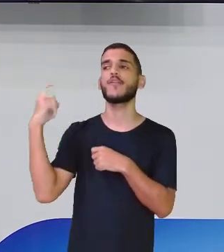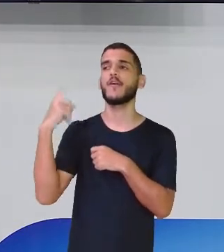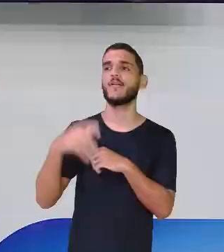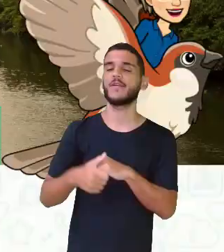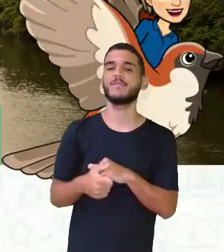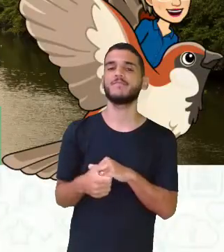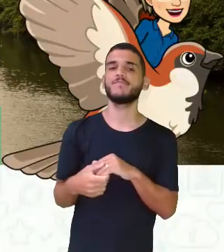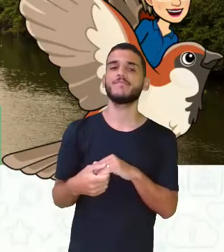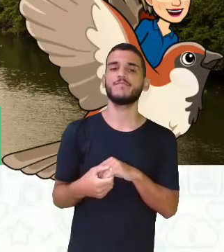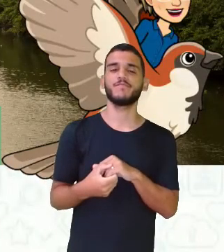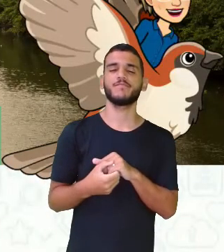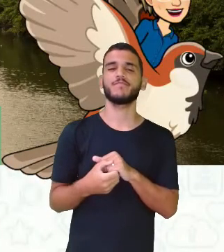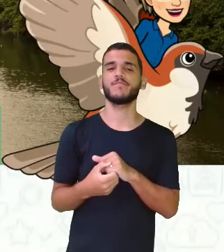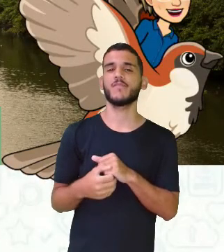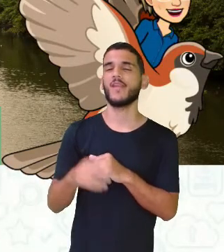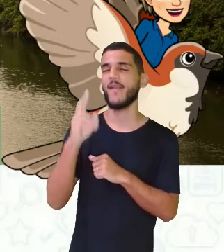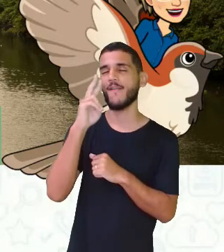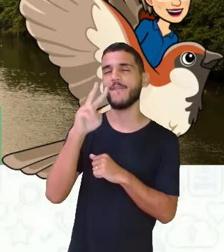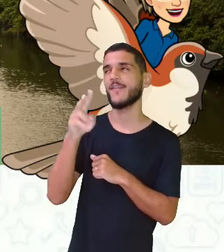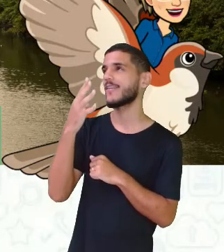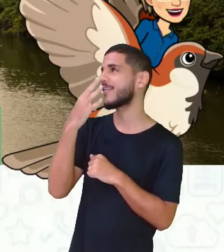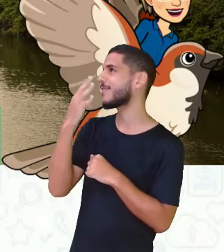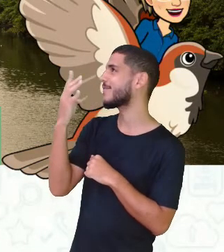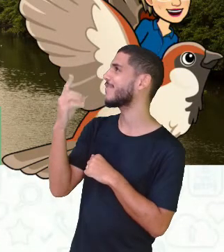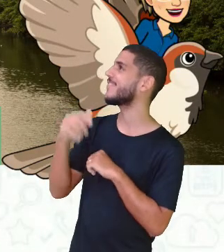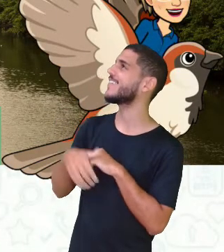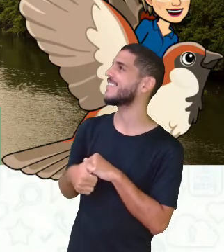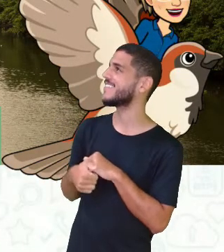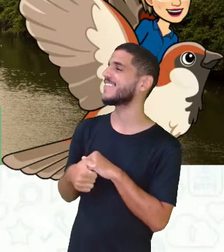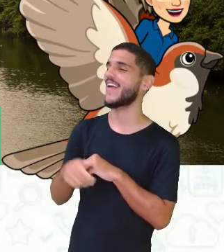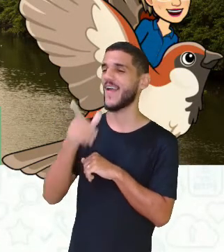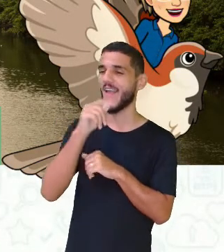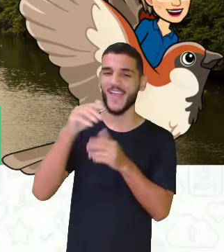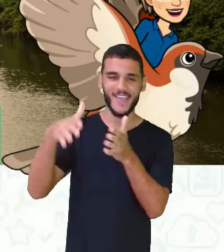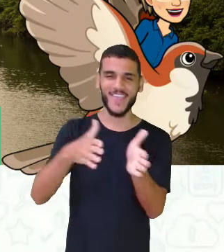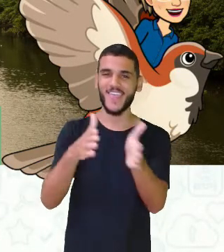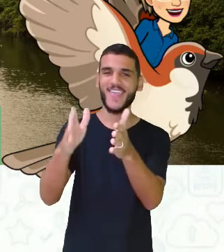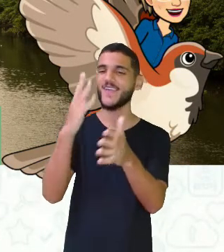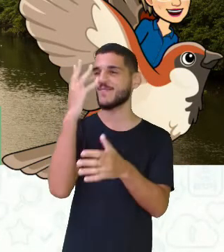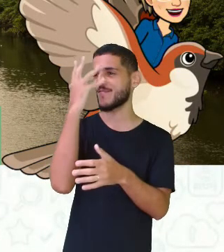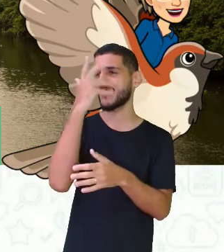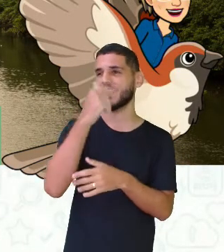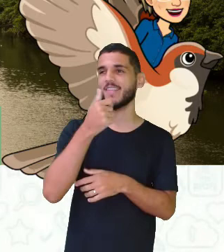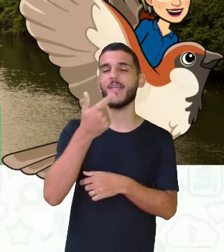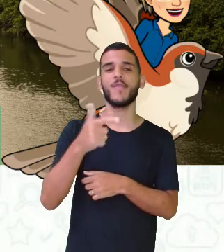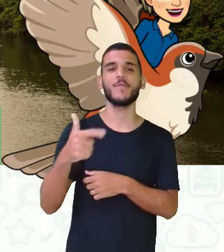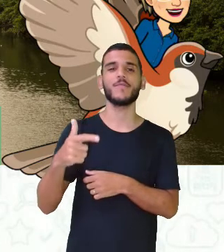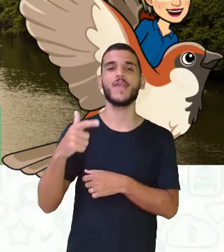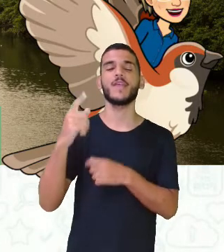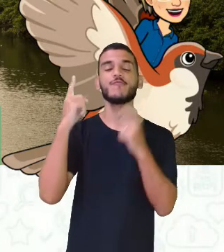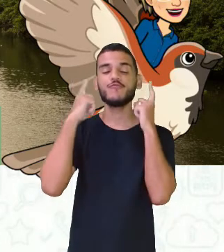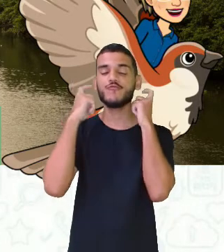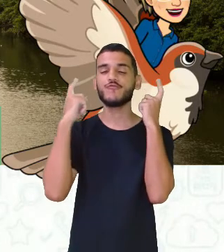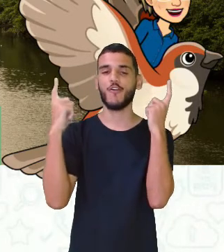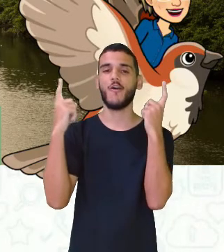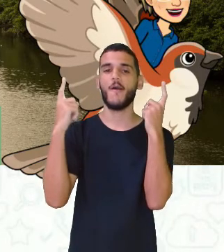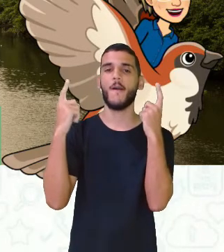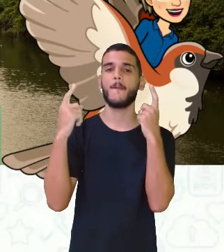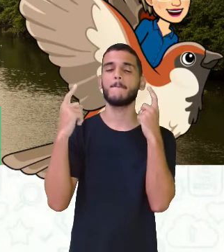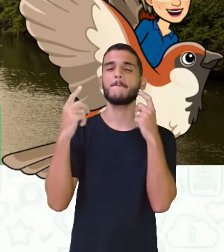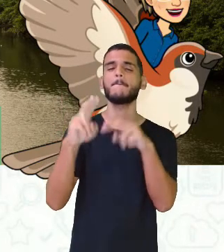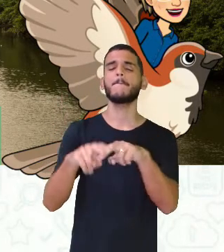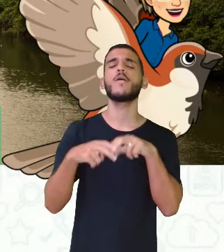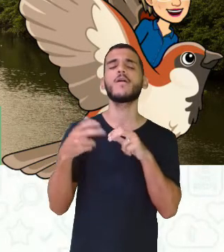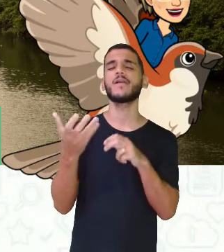avatarzinho, o rio Capibaribe, nosso belíssimo rio Capibaribe. A gente não tem som nessa imagem, porque eu quero primeiro